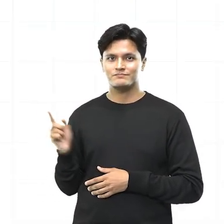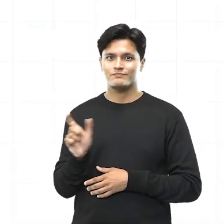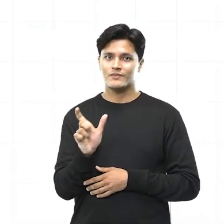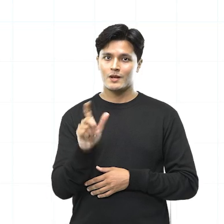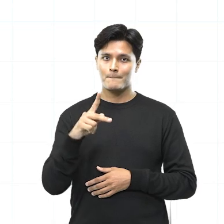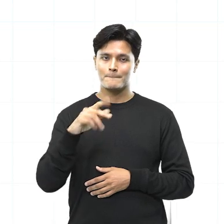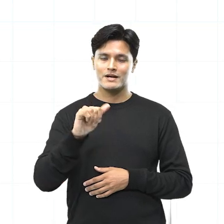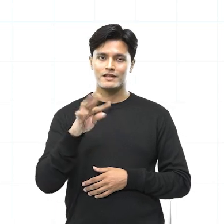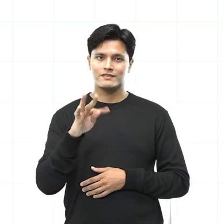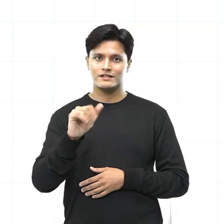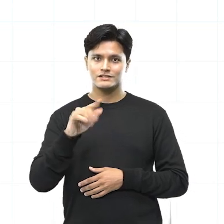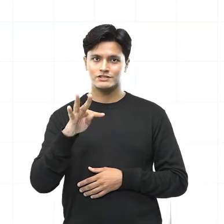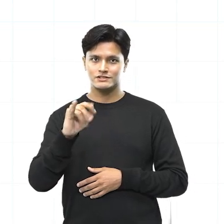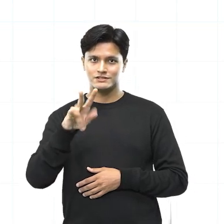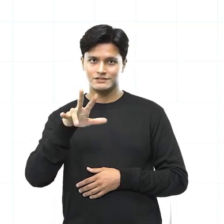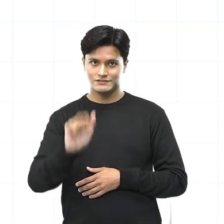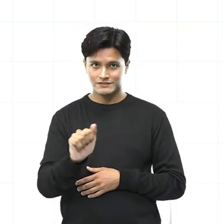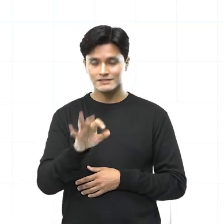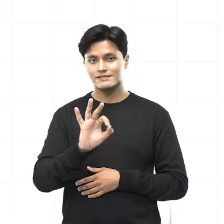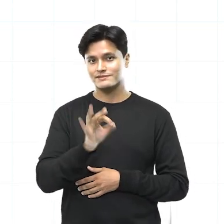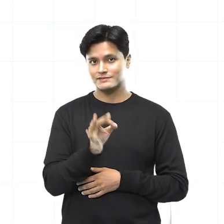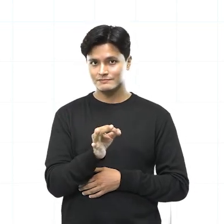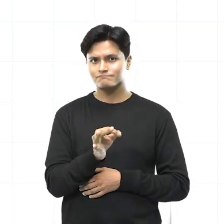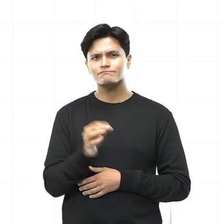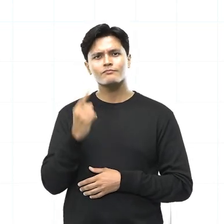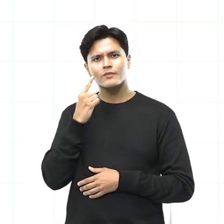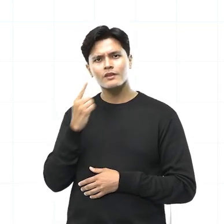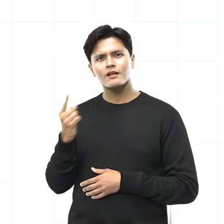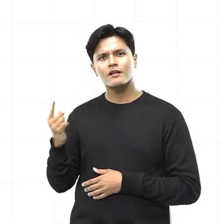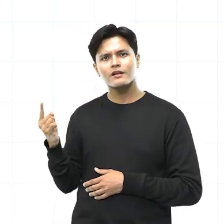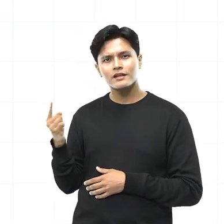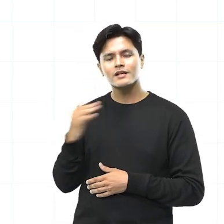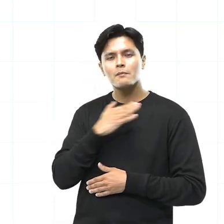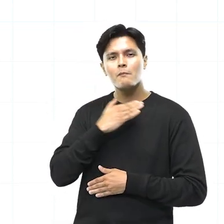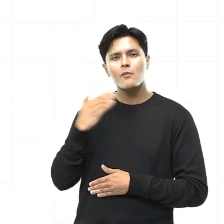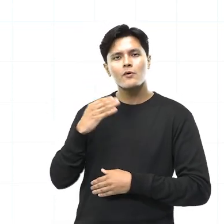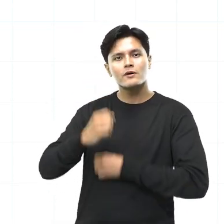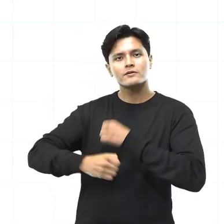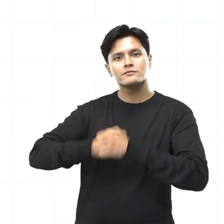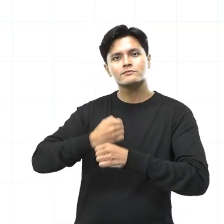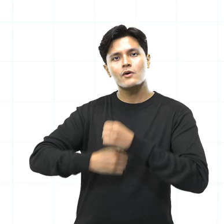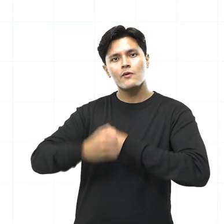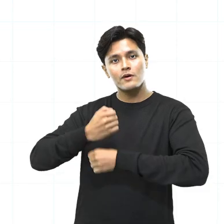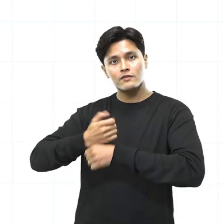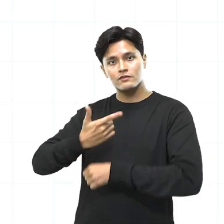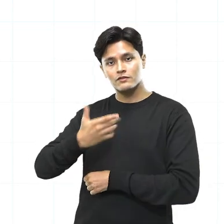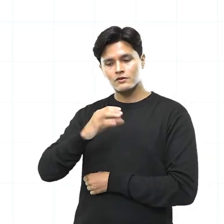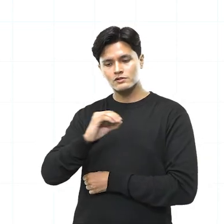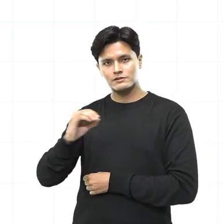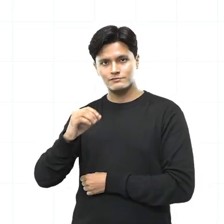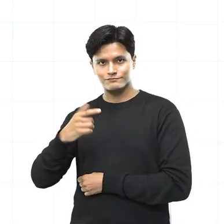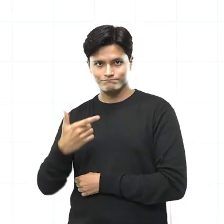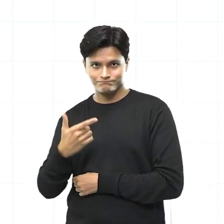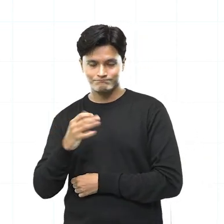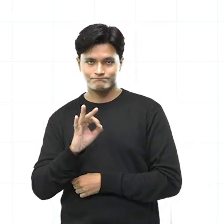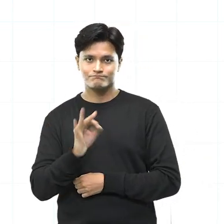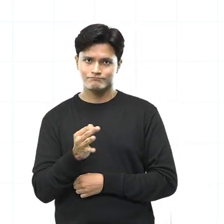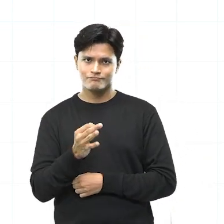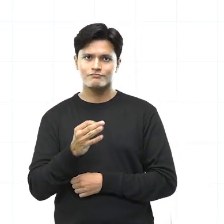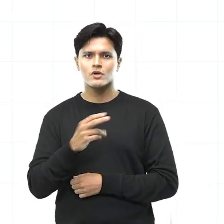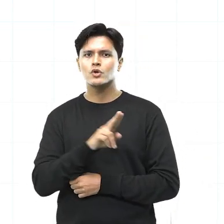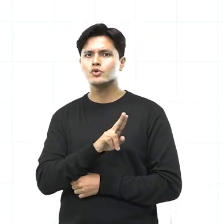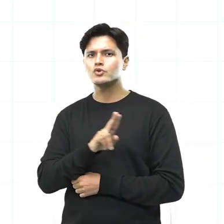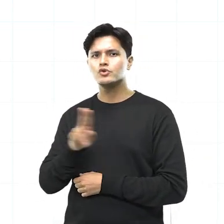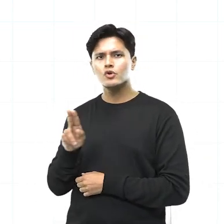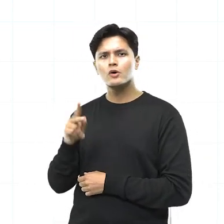do Assaré, certo? Ele faleceu em 2002. Então, o nome de batismo